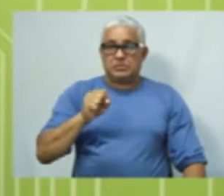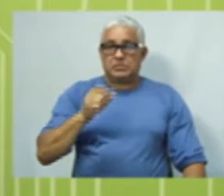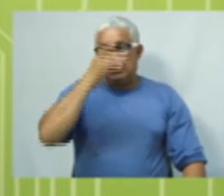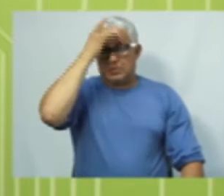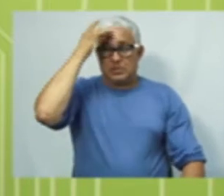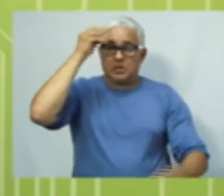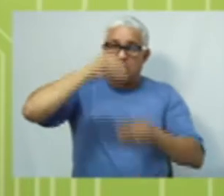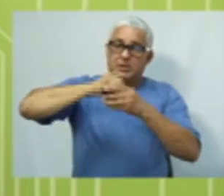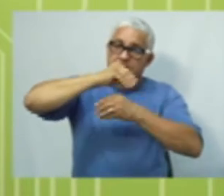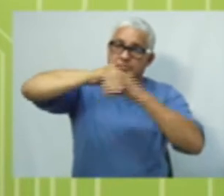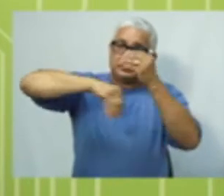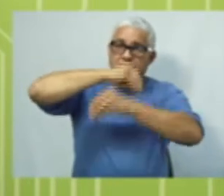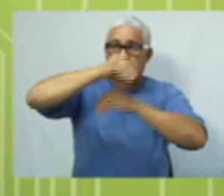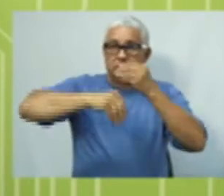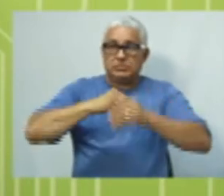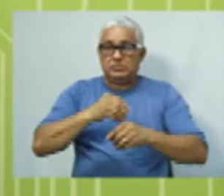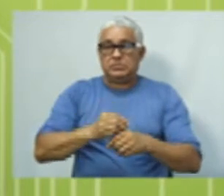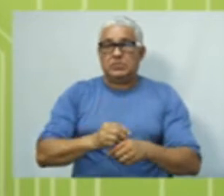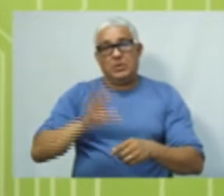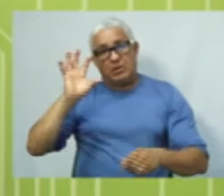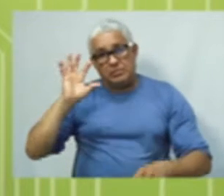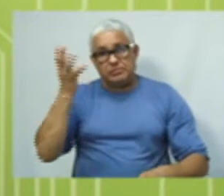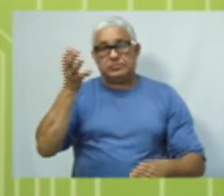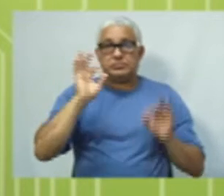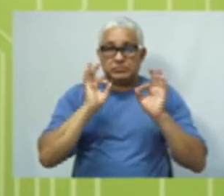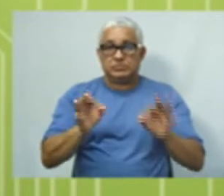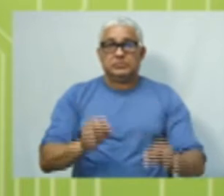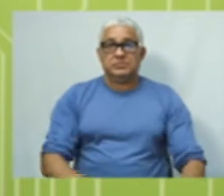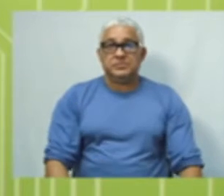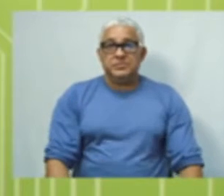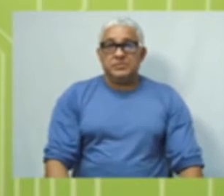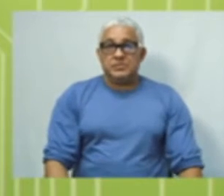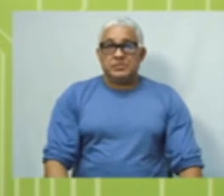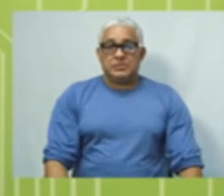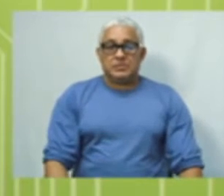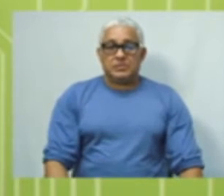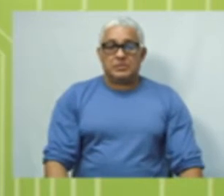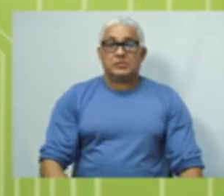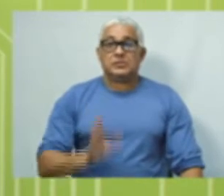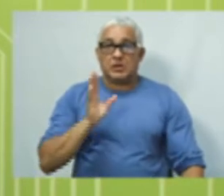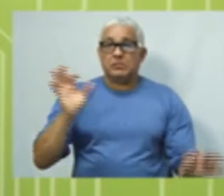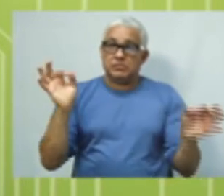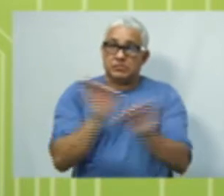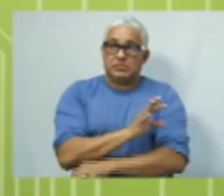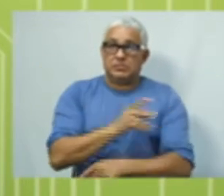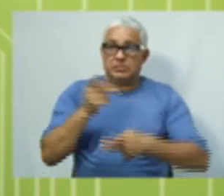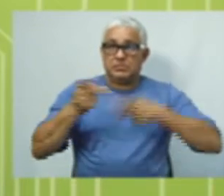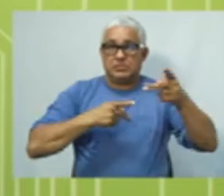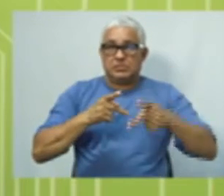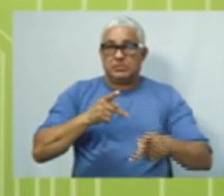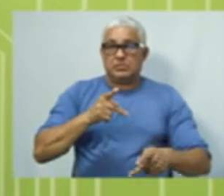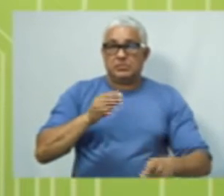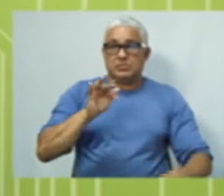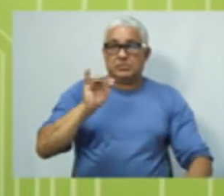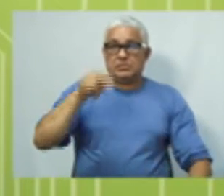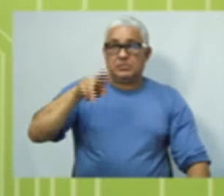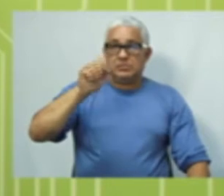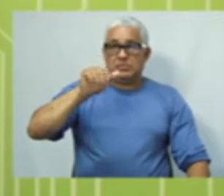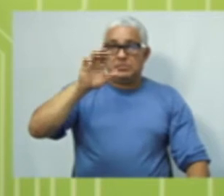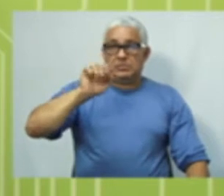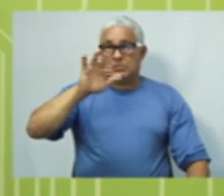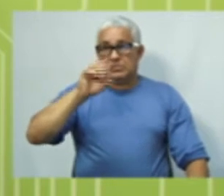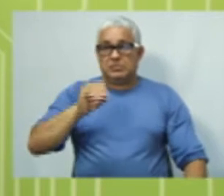nesse processo para que tudo aconteça, correto? Então, assim, nós já fechamos planejamento financeiro, orçamento empresarial, o